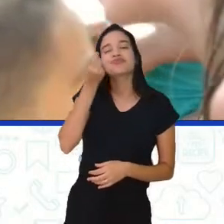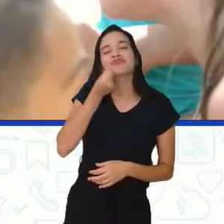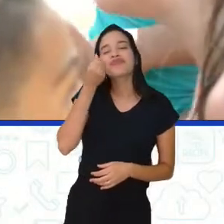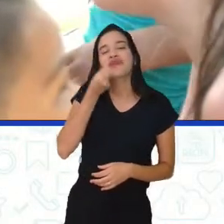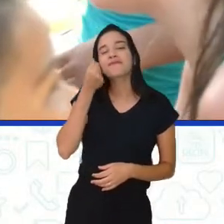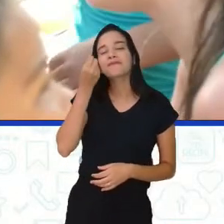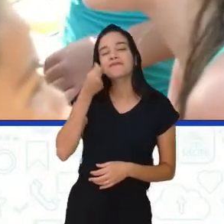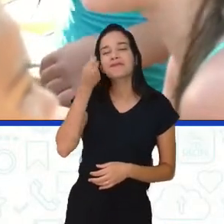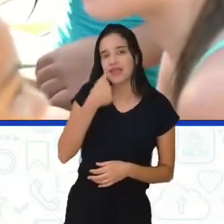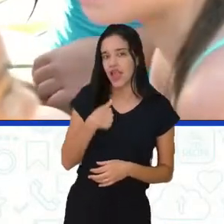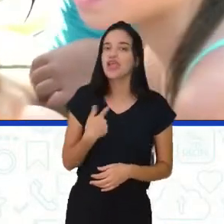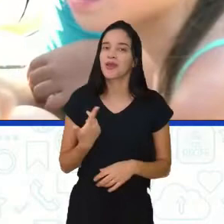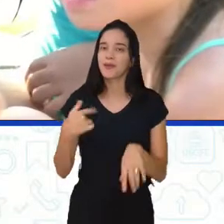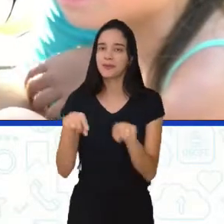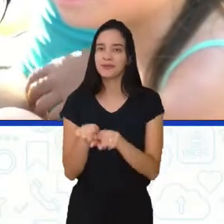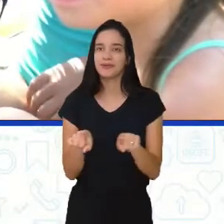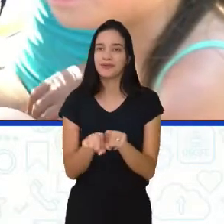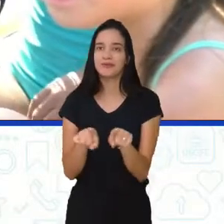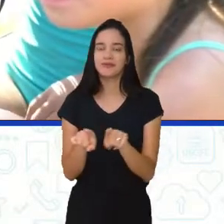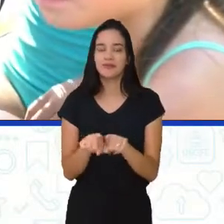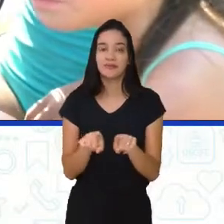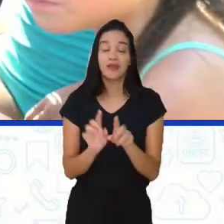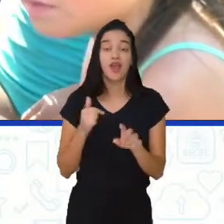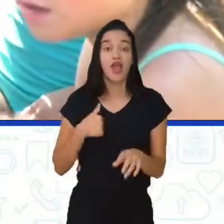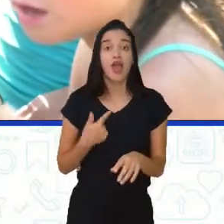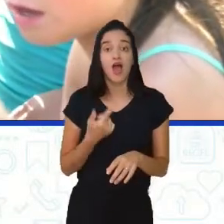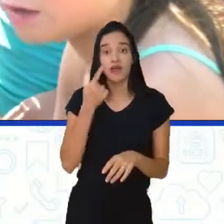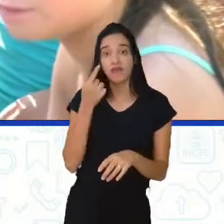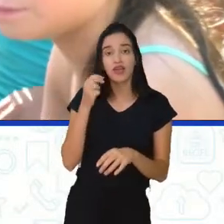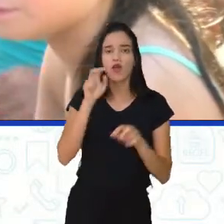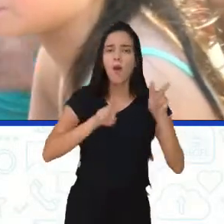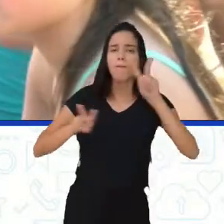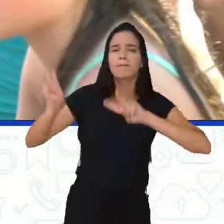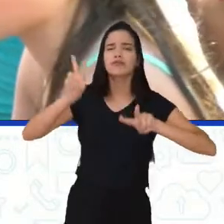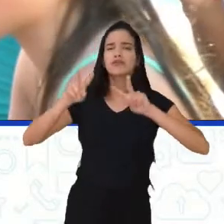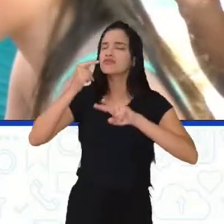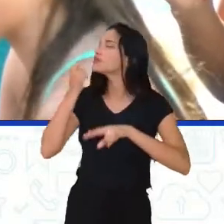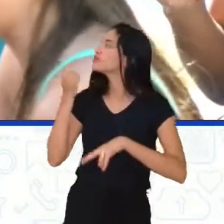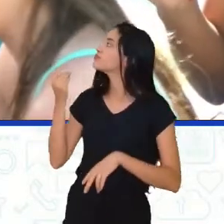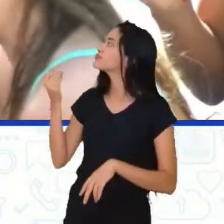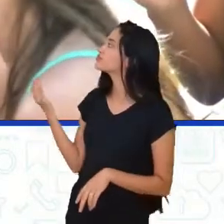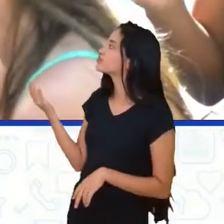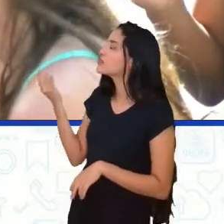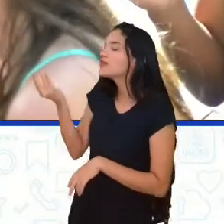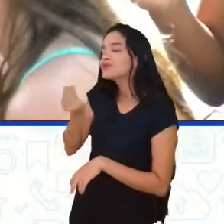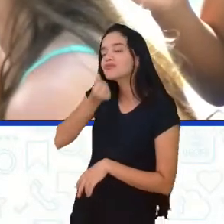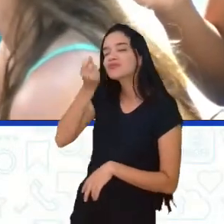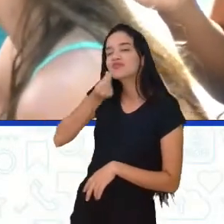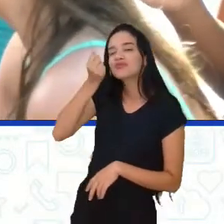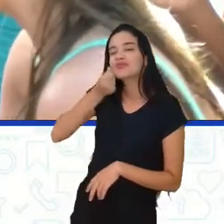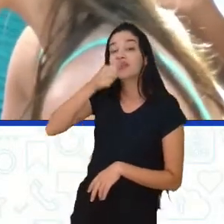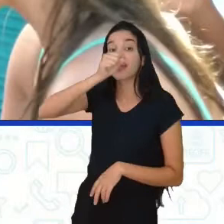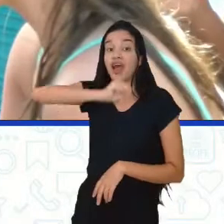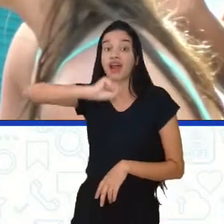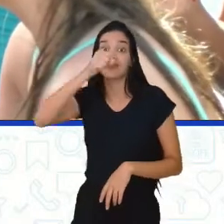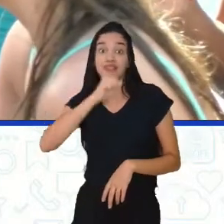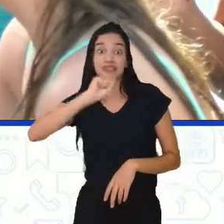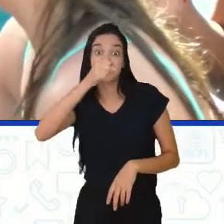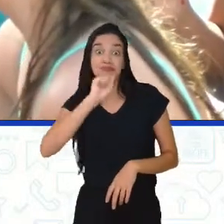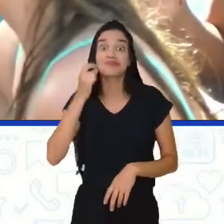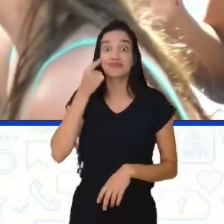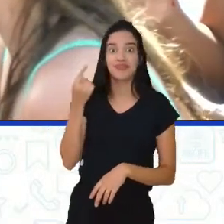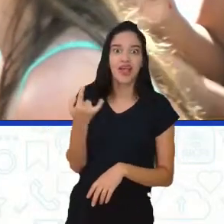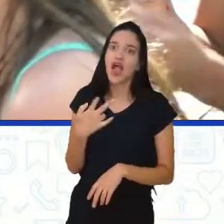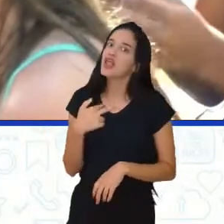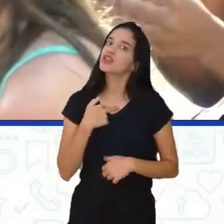aqui, né? E a gente está observando essas crianças que estão aí saboreando um picolé, e elas